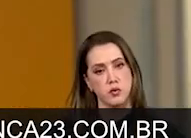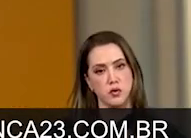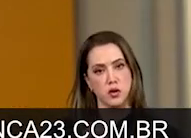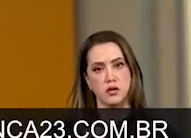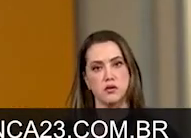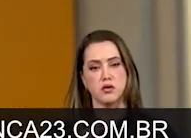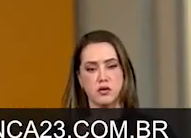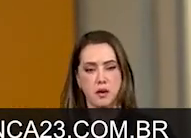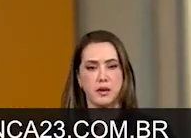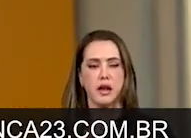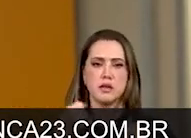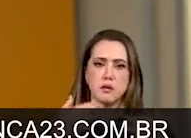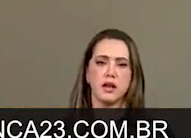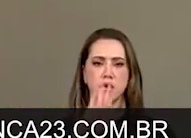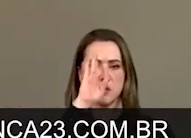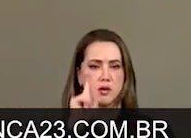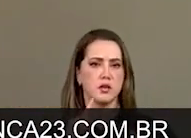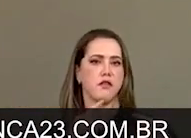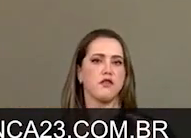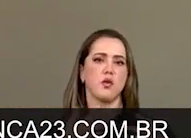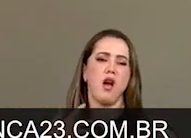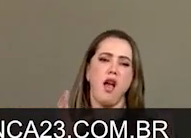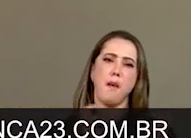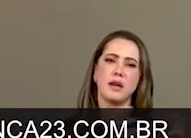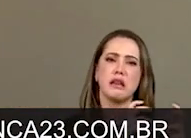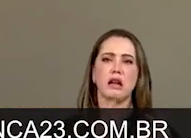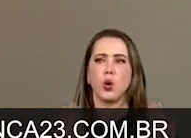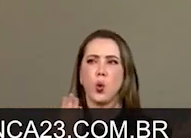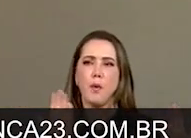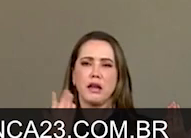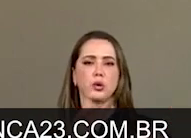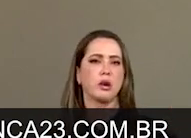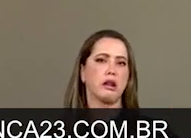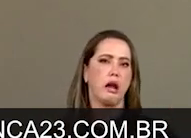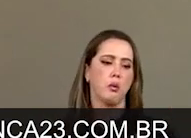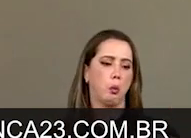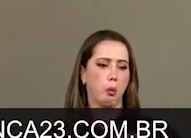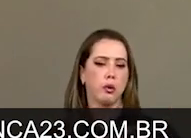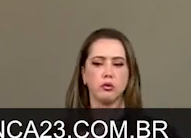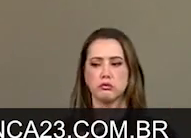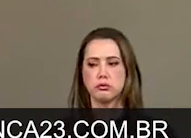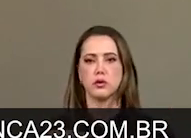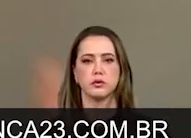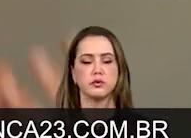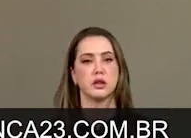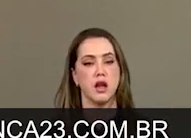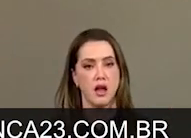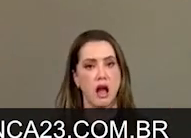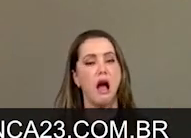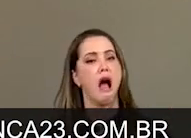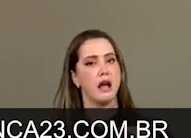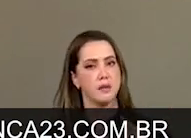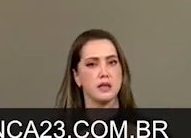é o conflito de gerações. Nada melhor do que a empresa poder reunir todas as suas forças, seja a experiência,